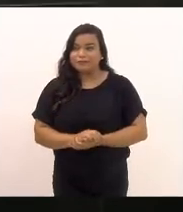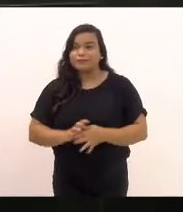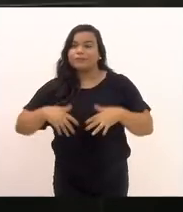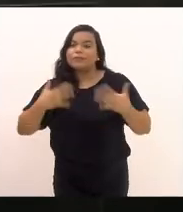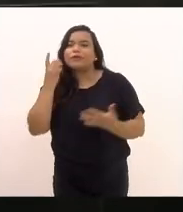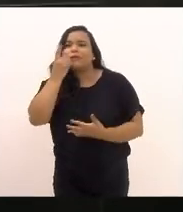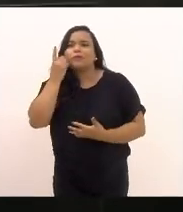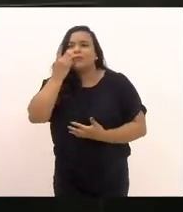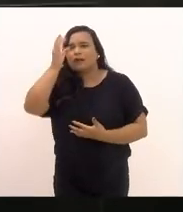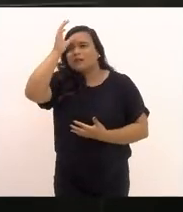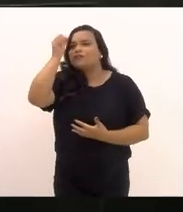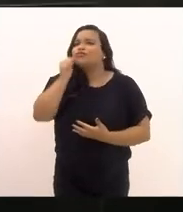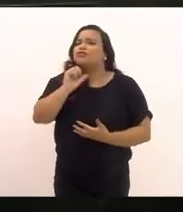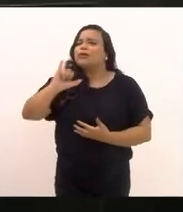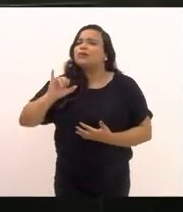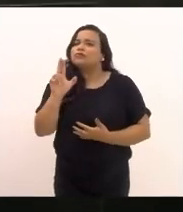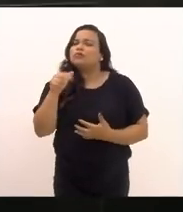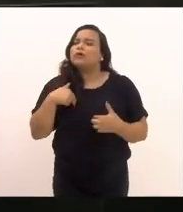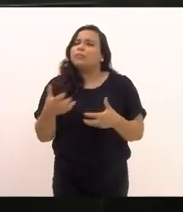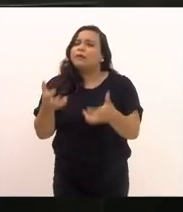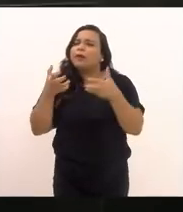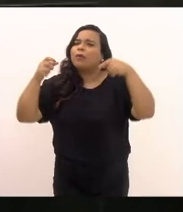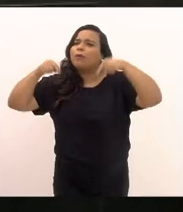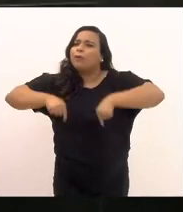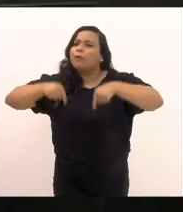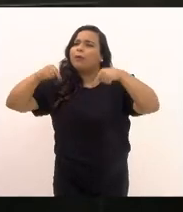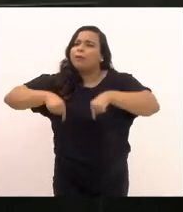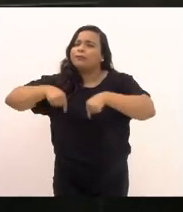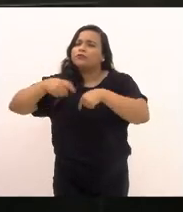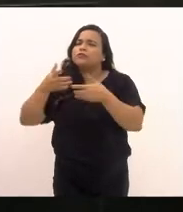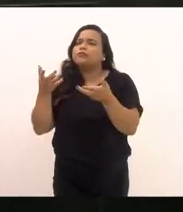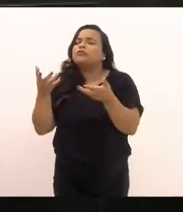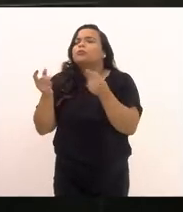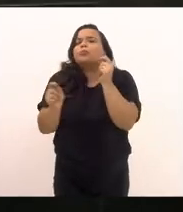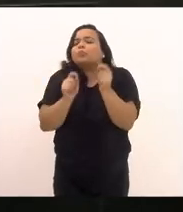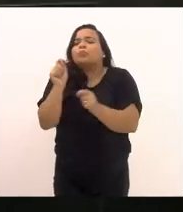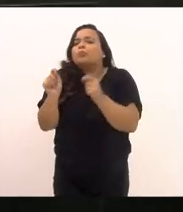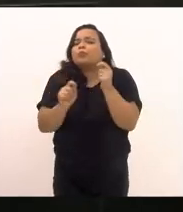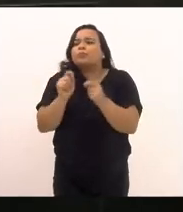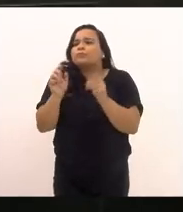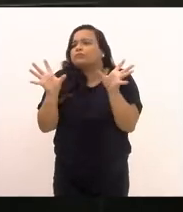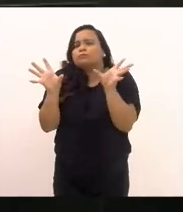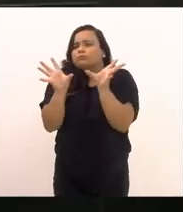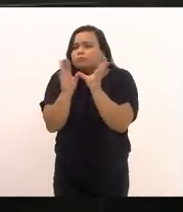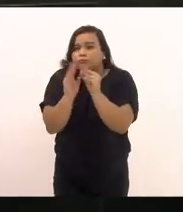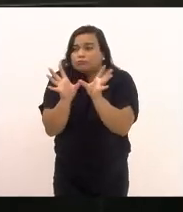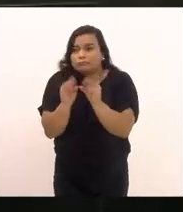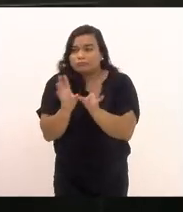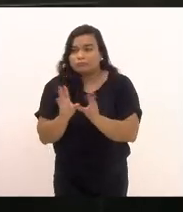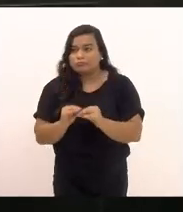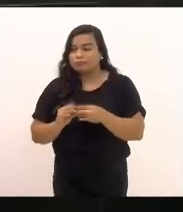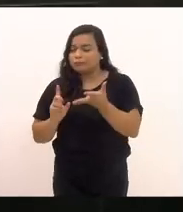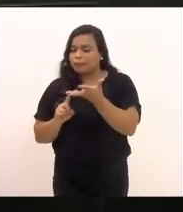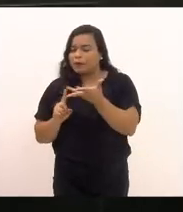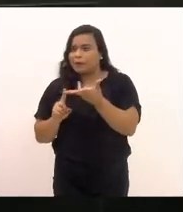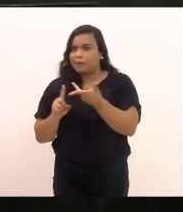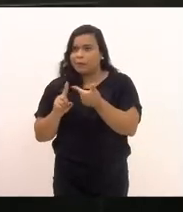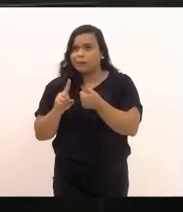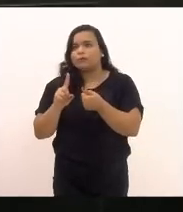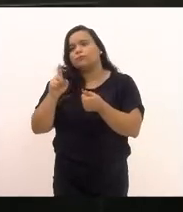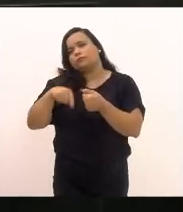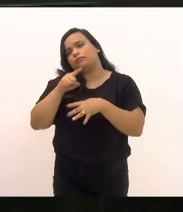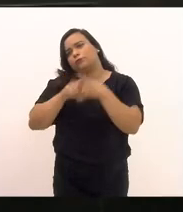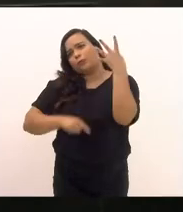Deputada Tia Ju, eu quero fazer aqui hoje alguns breves apontamentos, na verdade